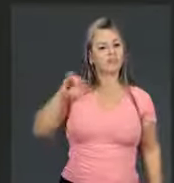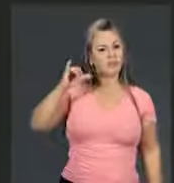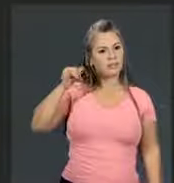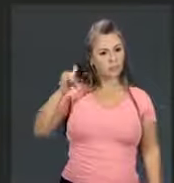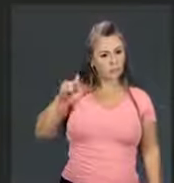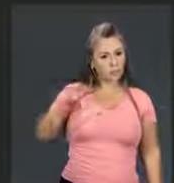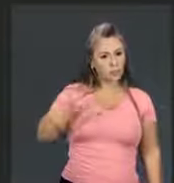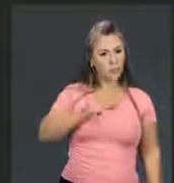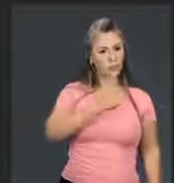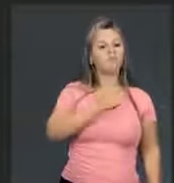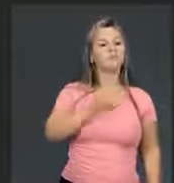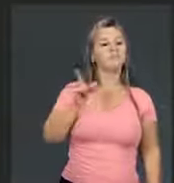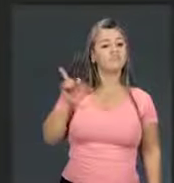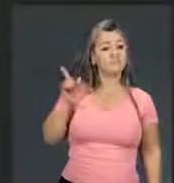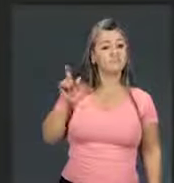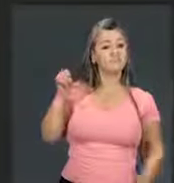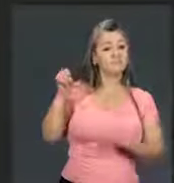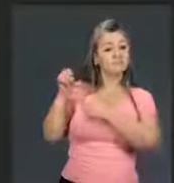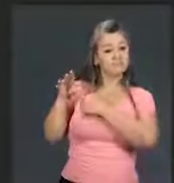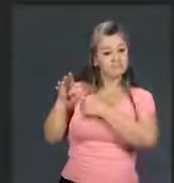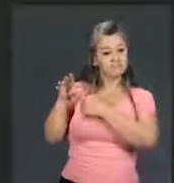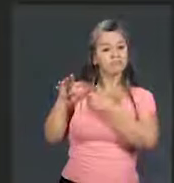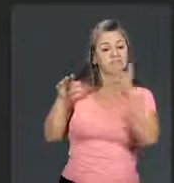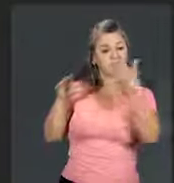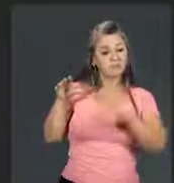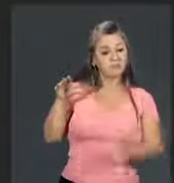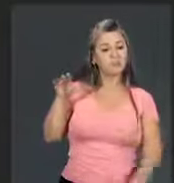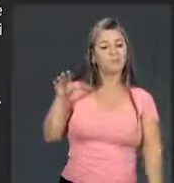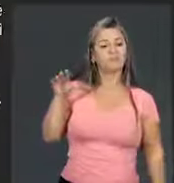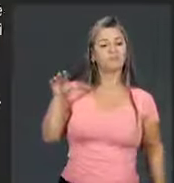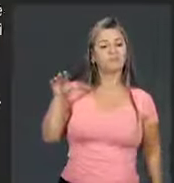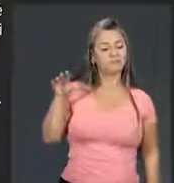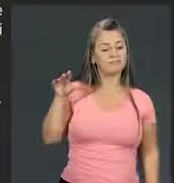elétrica e essa lâmpada vai poder funcionar.